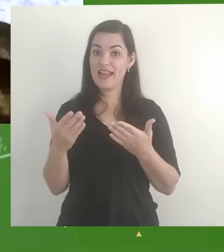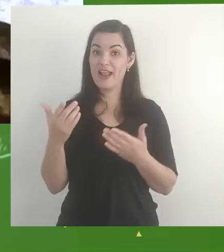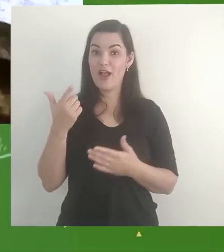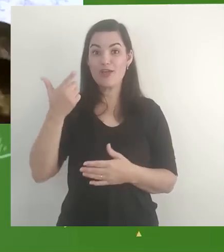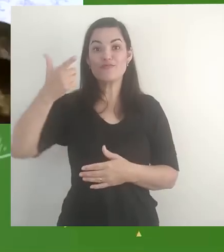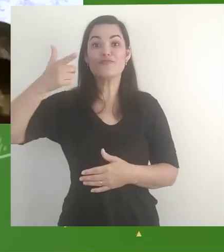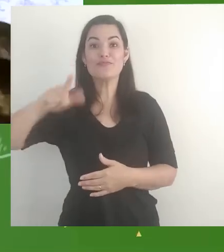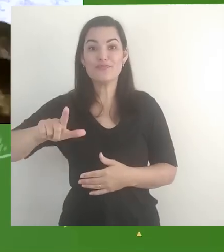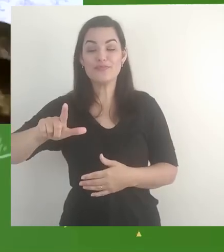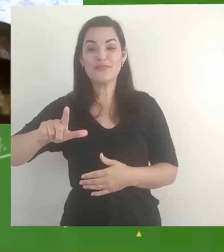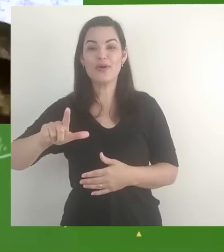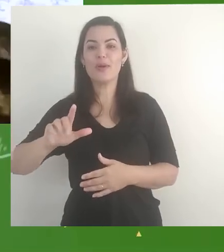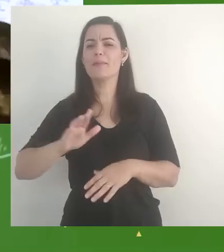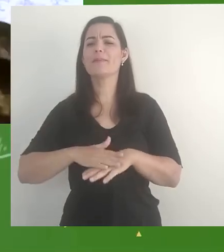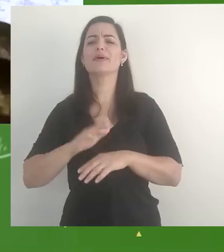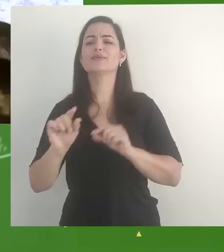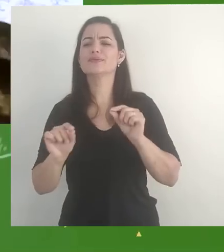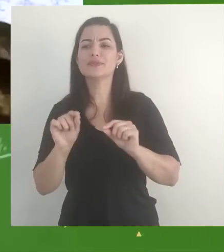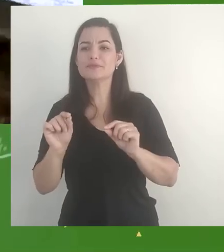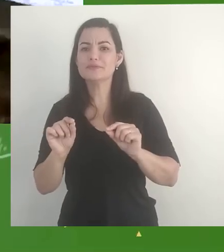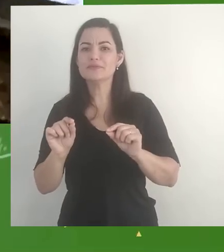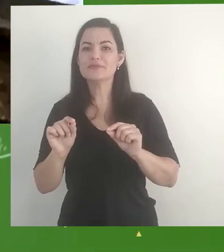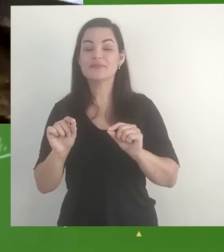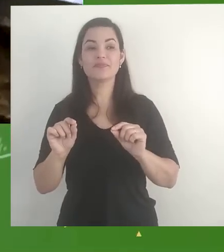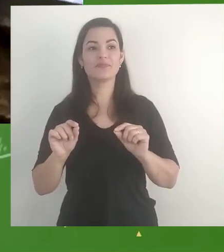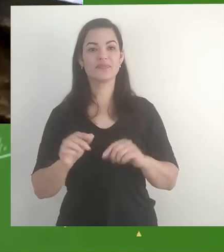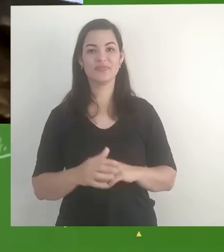Agora vamos ver o próximo que teremos por aqui.